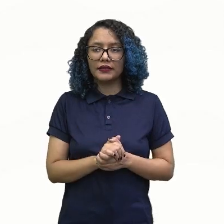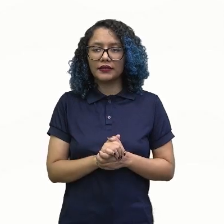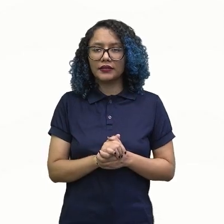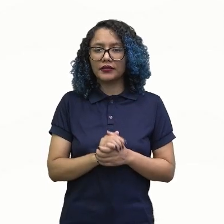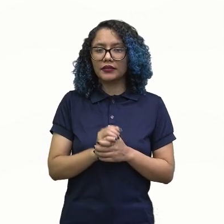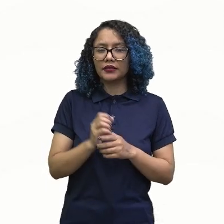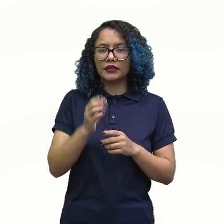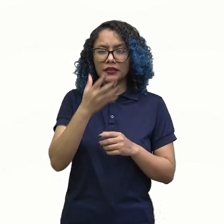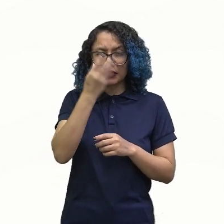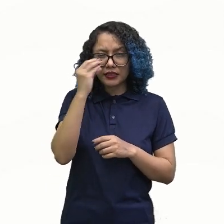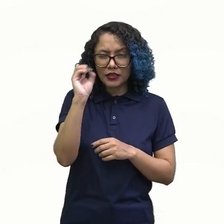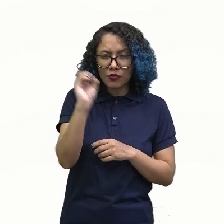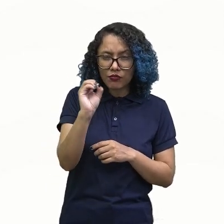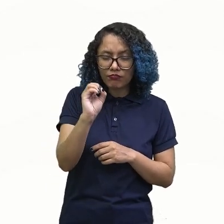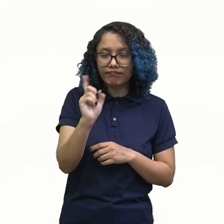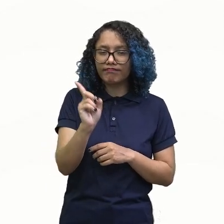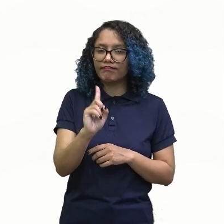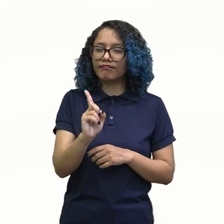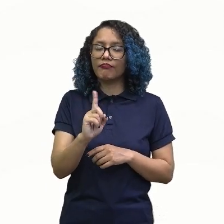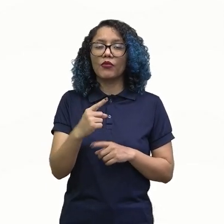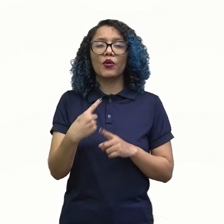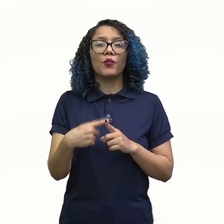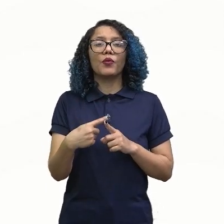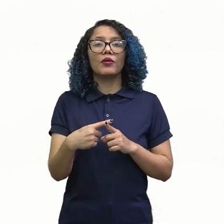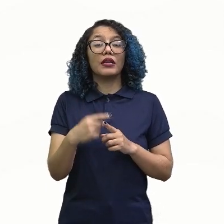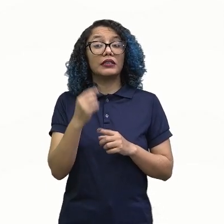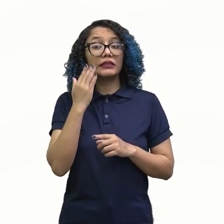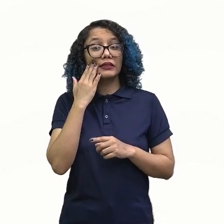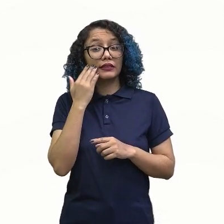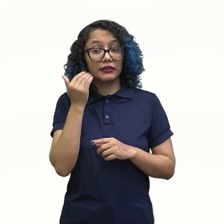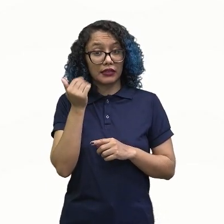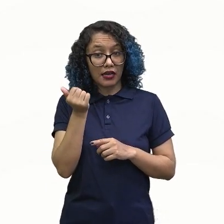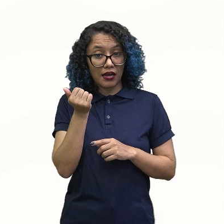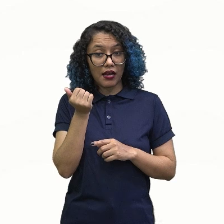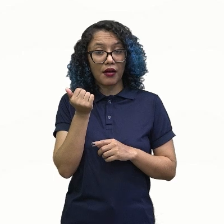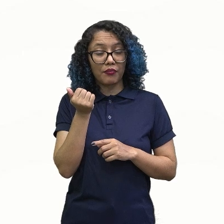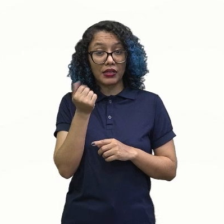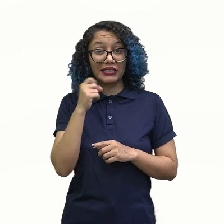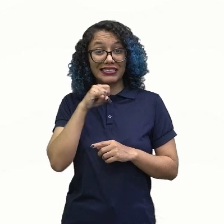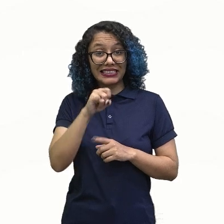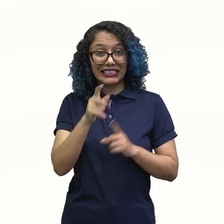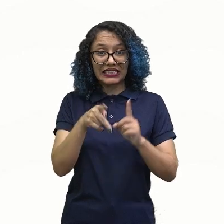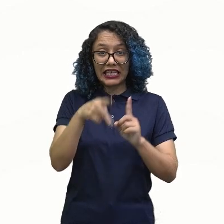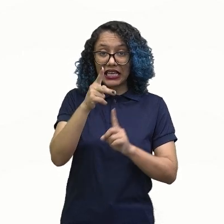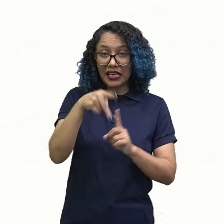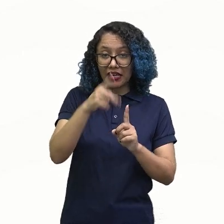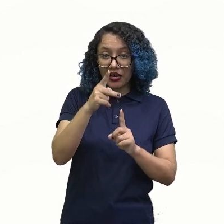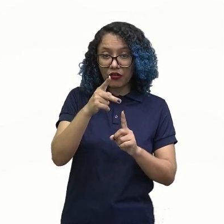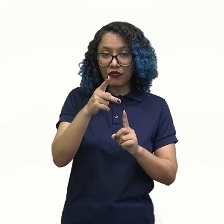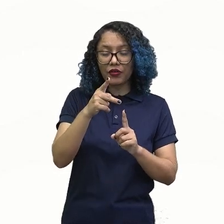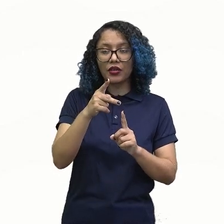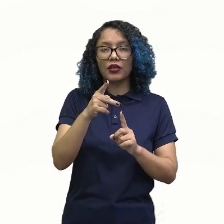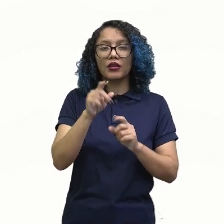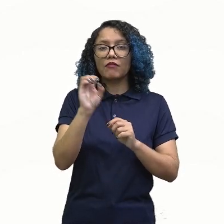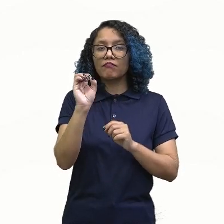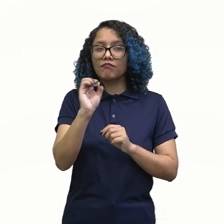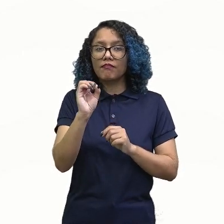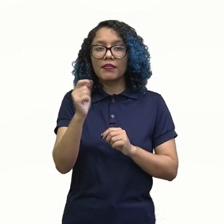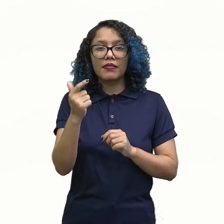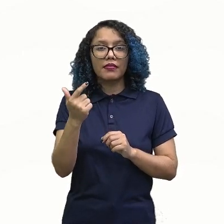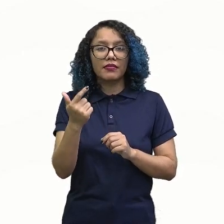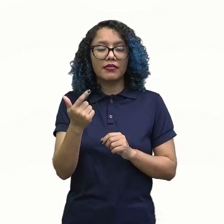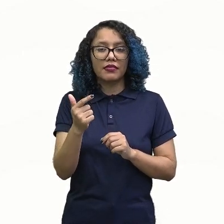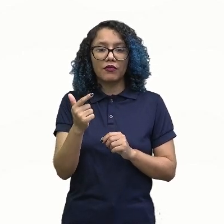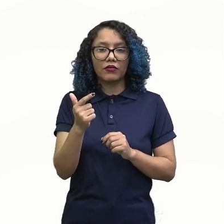aqui? Claro que não, porque nós já vimos que a temperatura na escala Kelvin, ela é considerada a